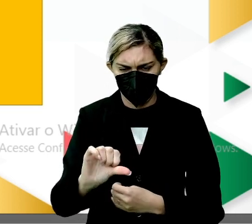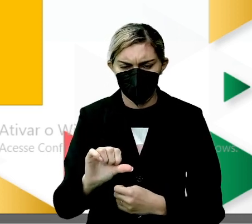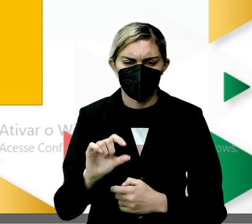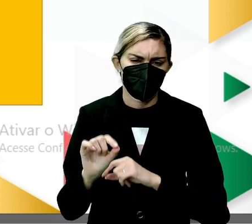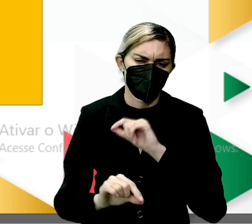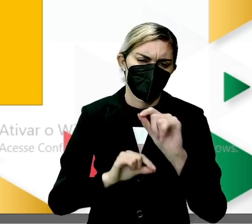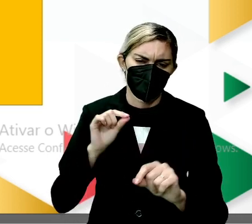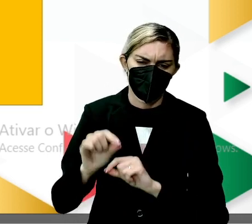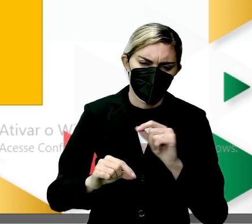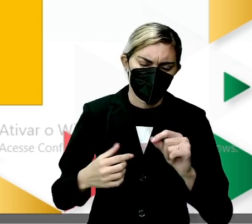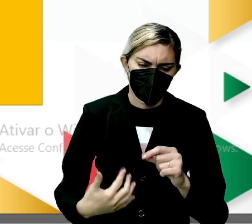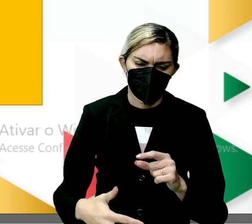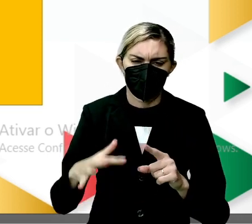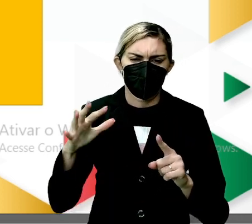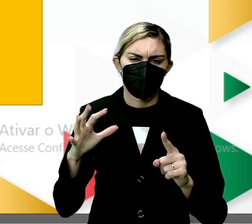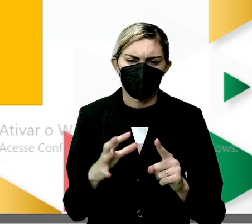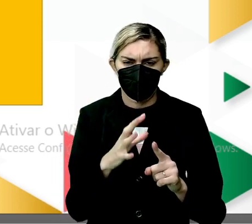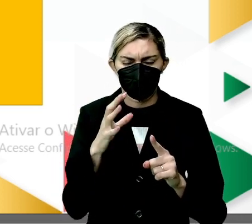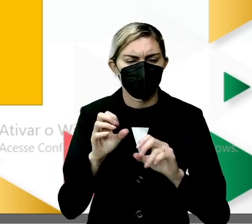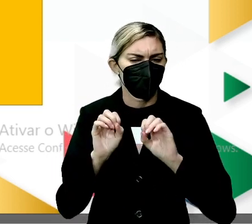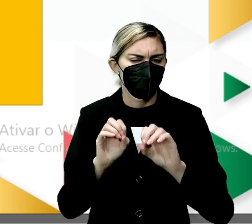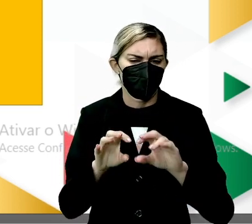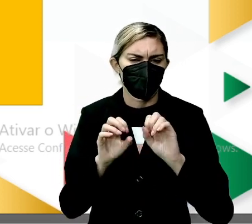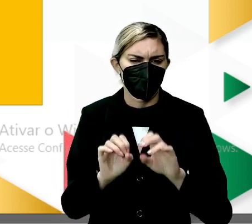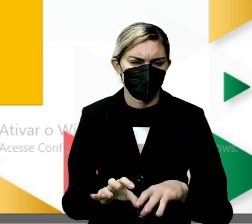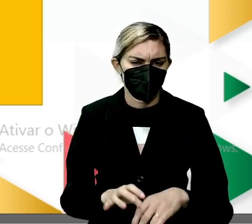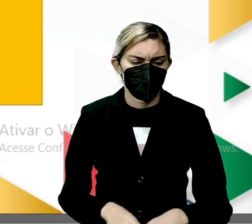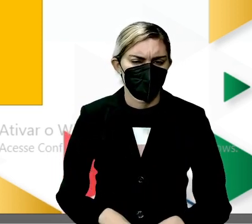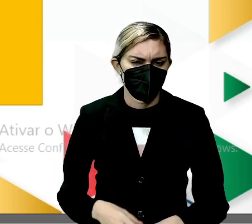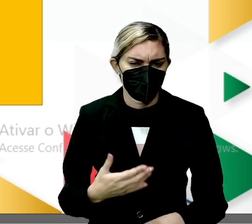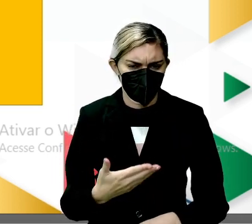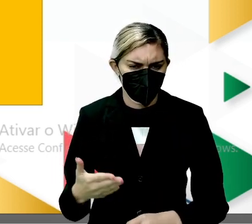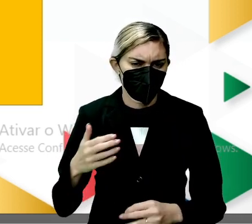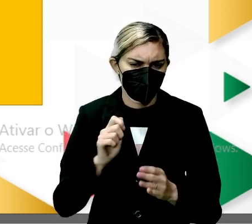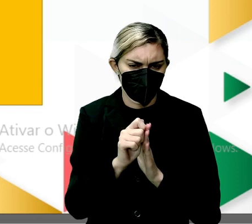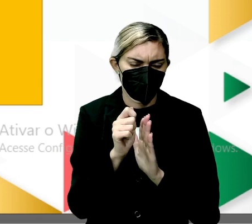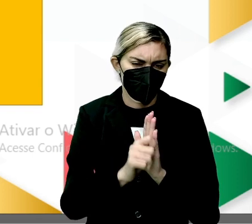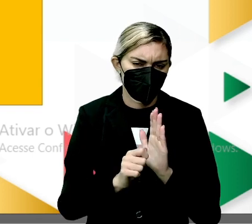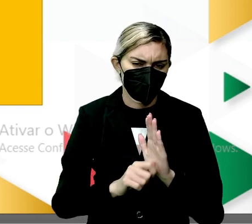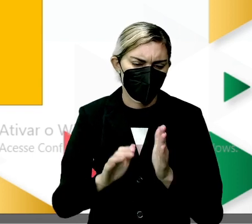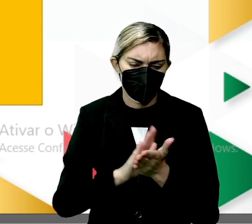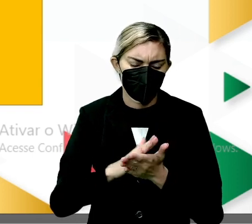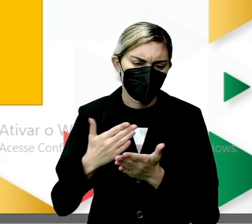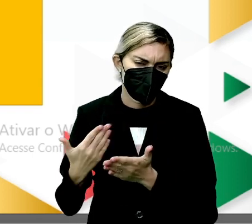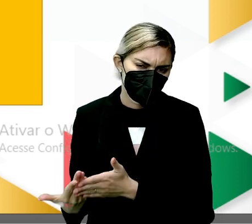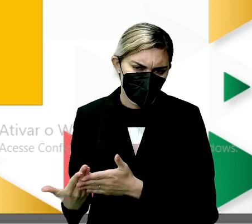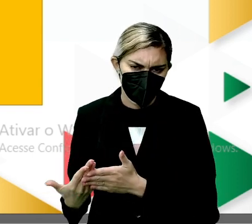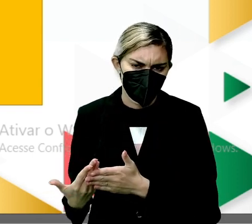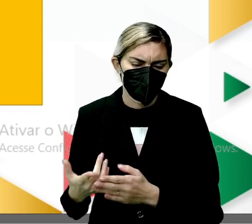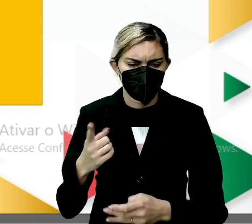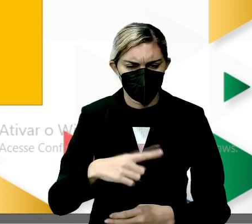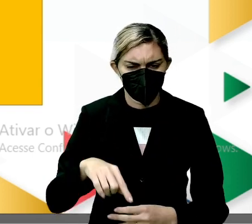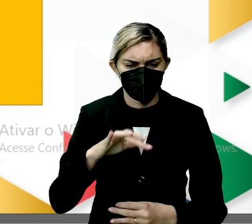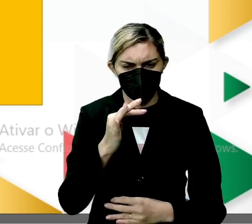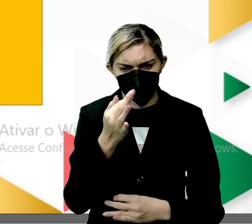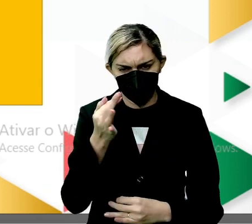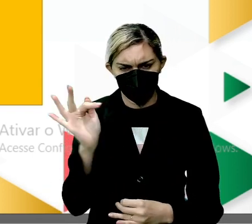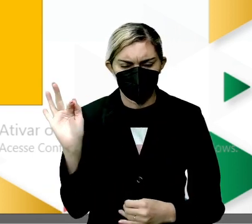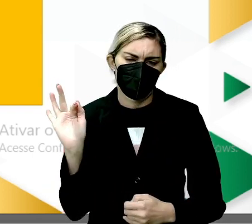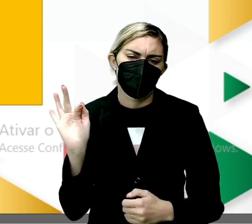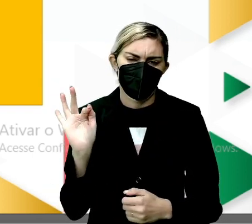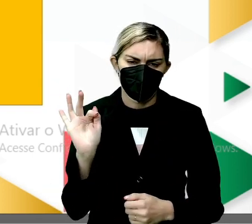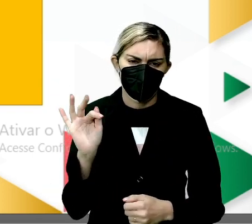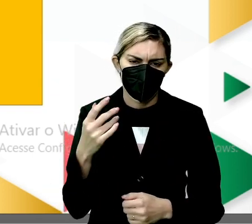ele? Foi um influente educador, autor e tradutor, olha aí, francês, sob